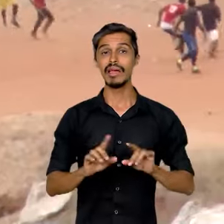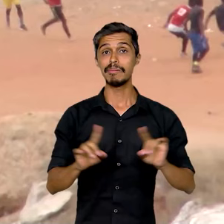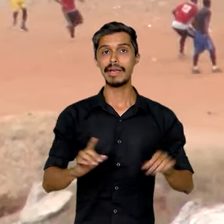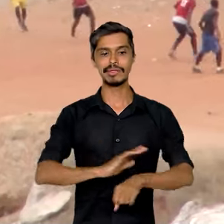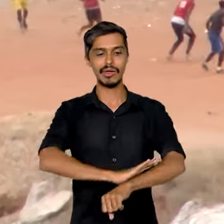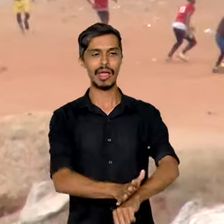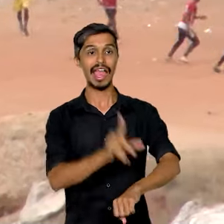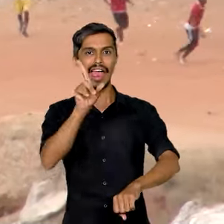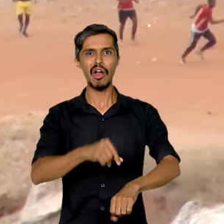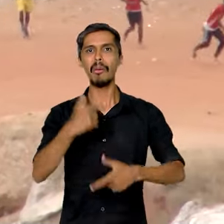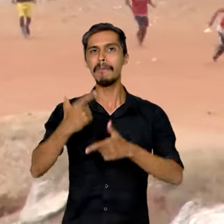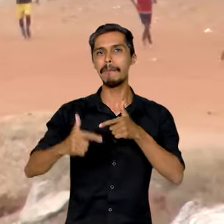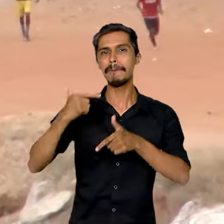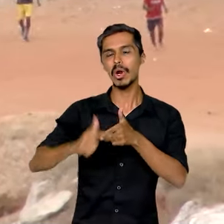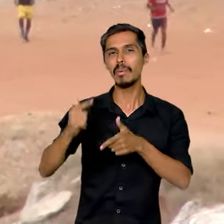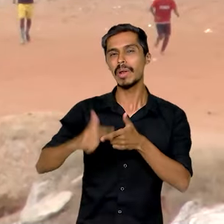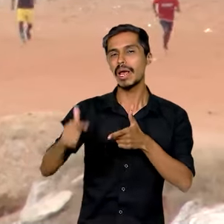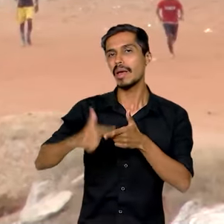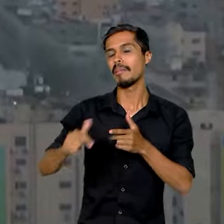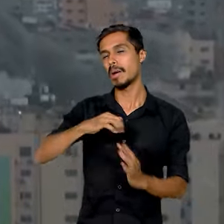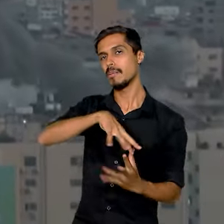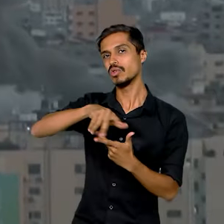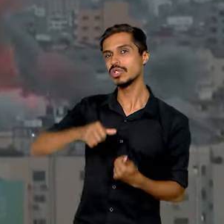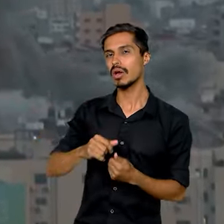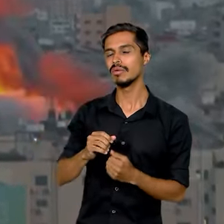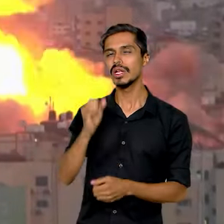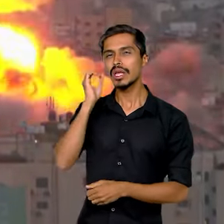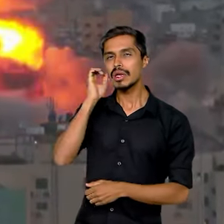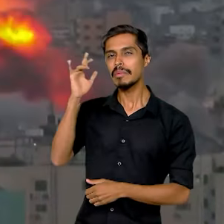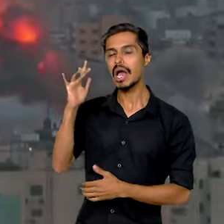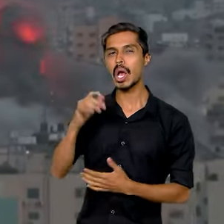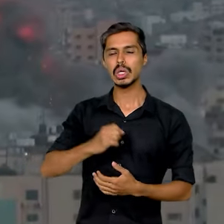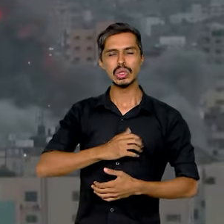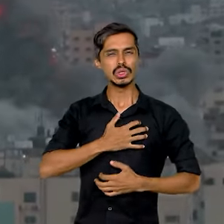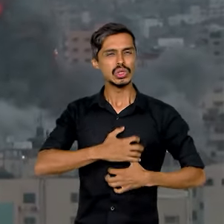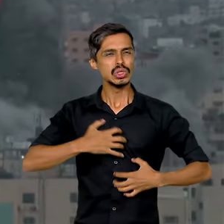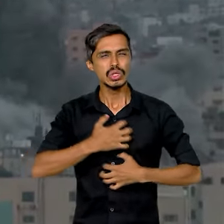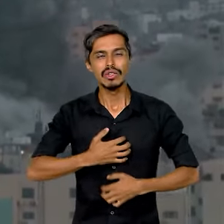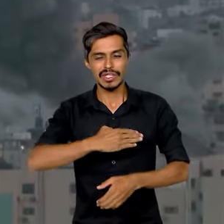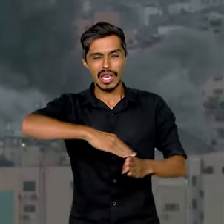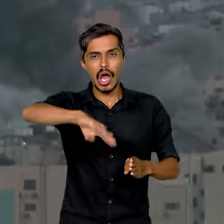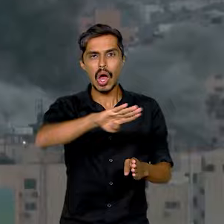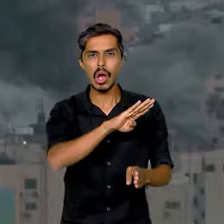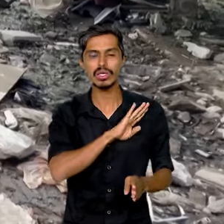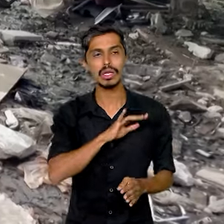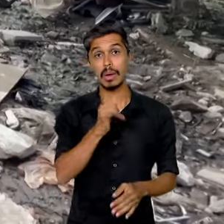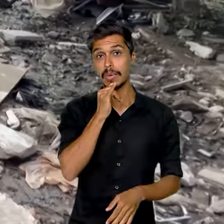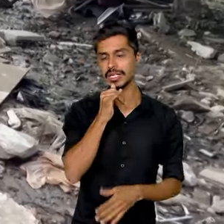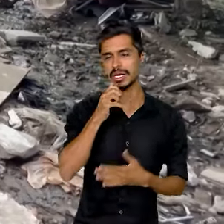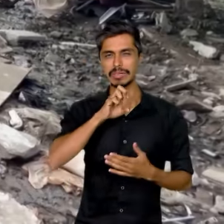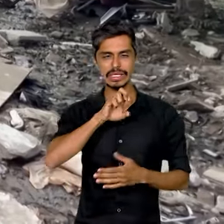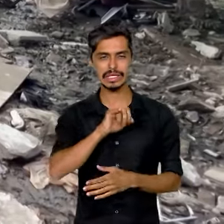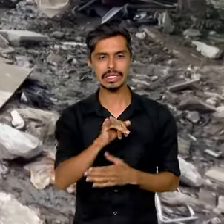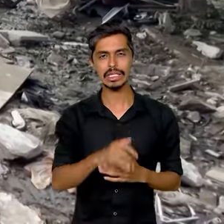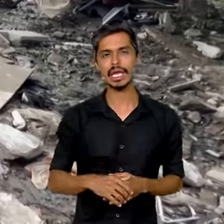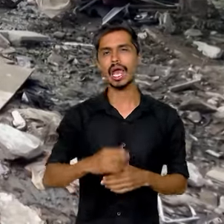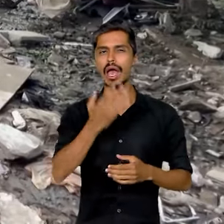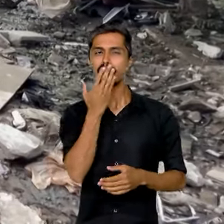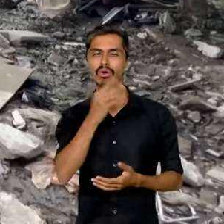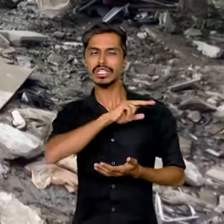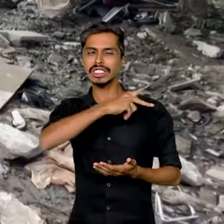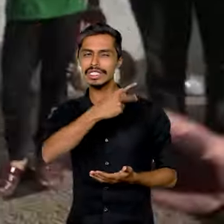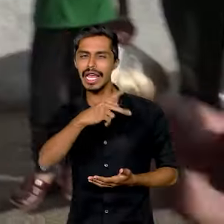Mas o racismo é um problema mundial. Ou alguém imaginaria o horror pelo que Gaza está passando se as cores